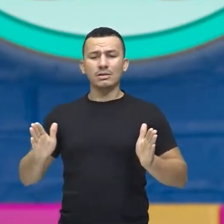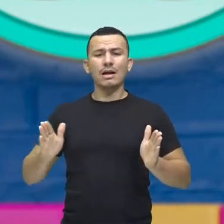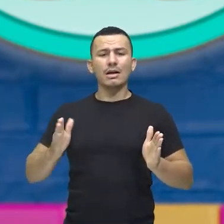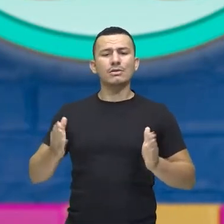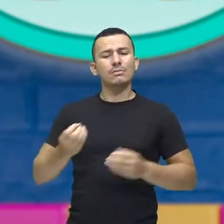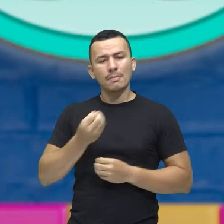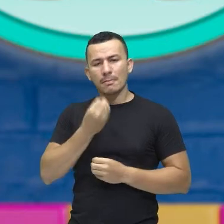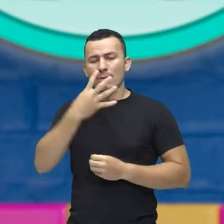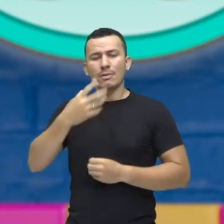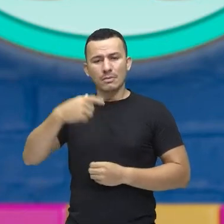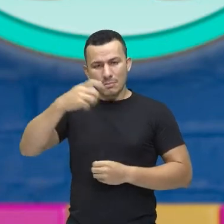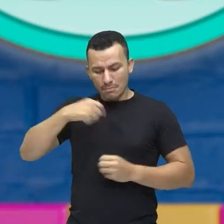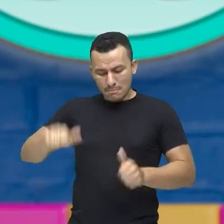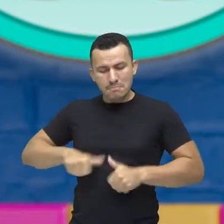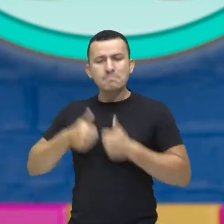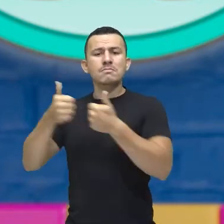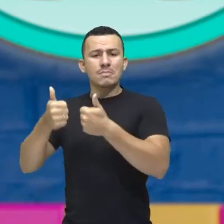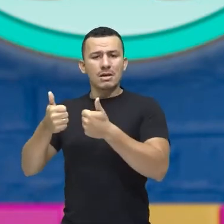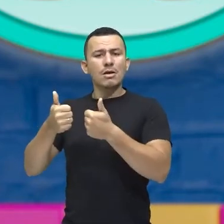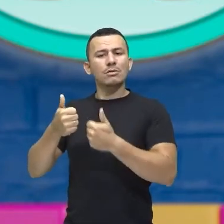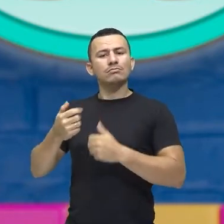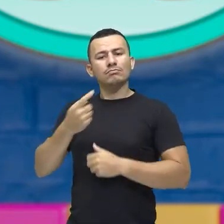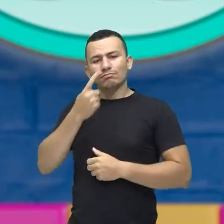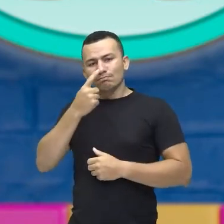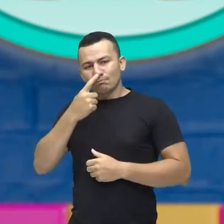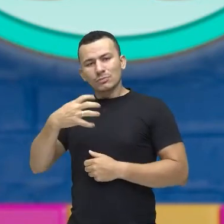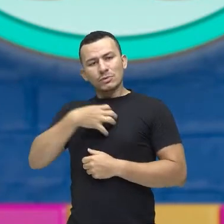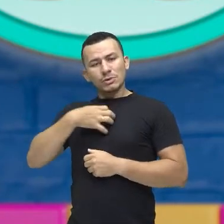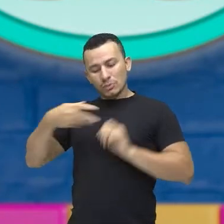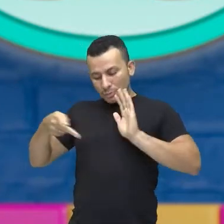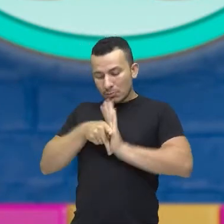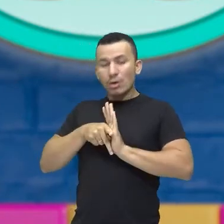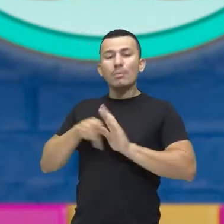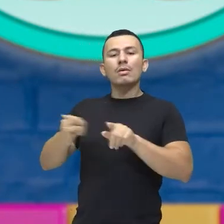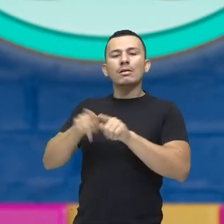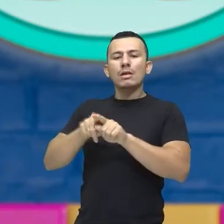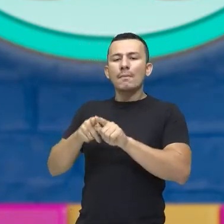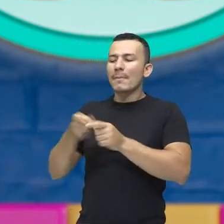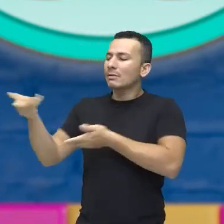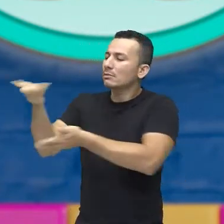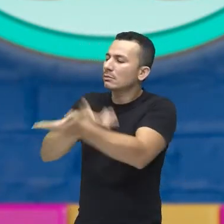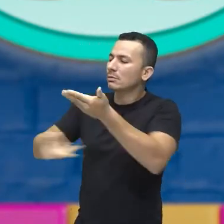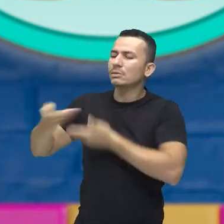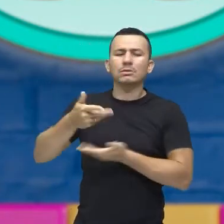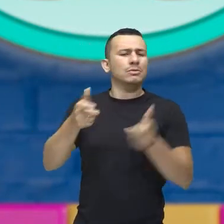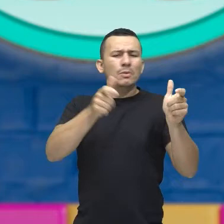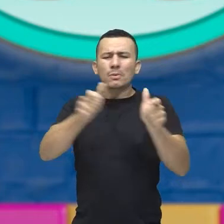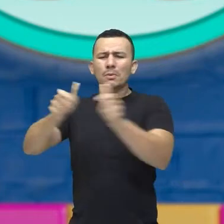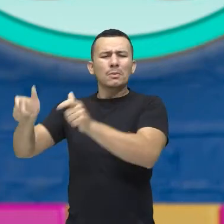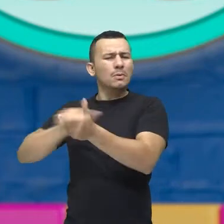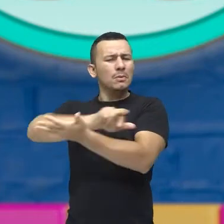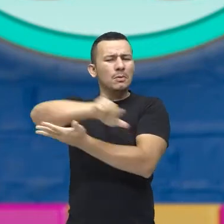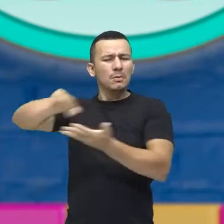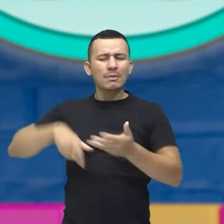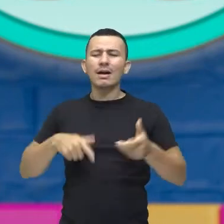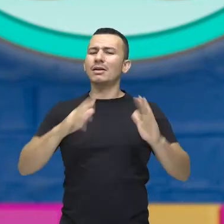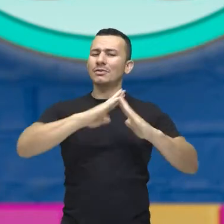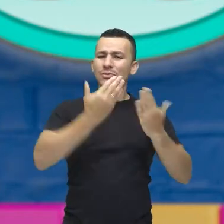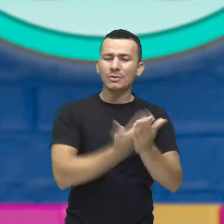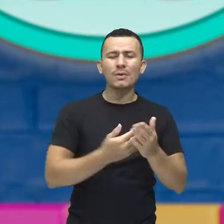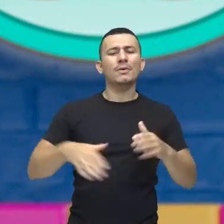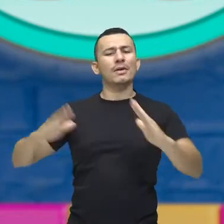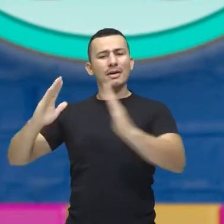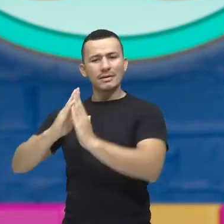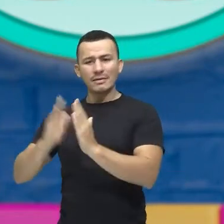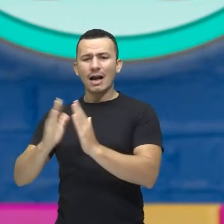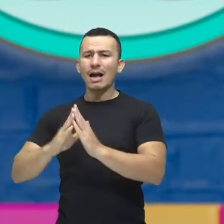meu bem-estar, para eu estar bem comigo, para eu estar bem com o outro, seja no ambiente de trabalho, na escola, em casa. Então, a gente